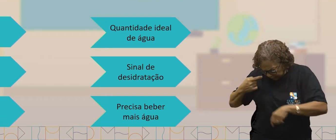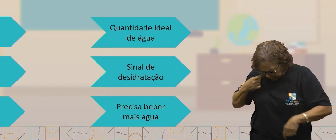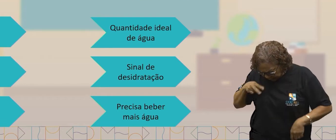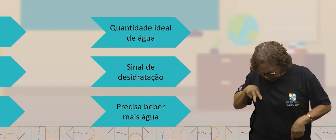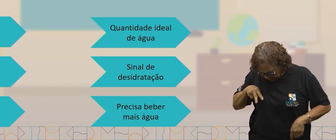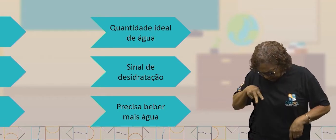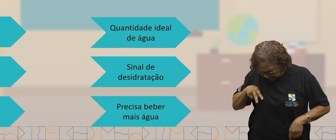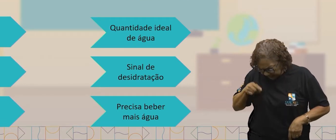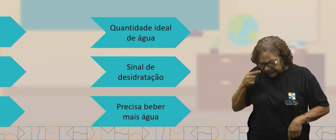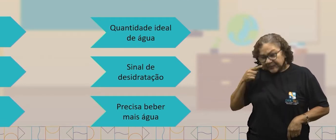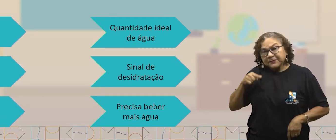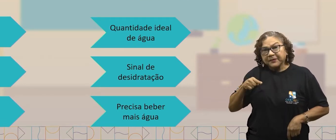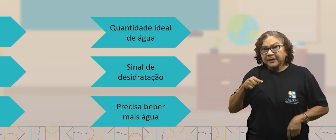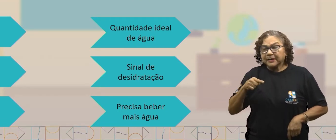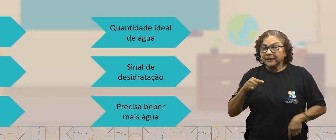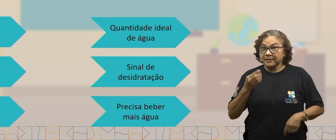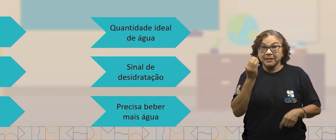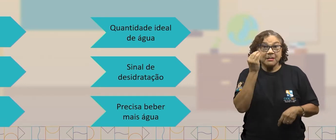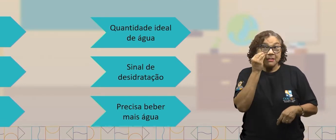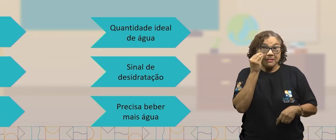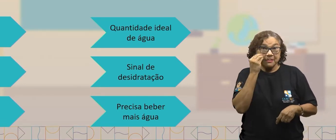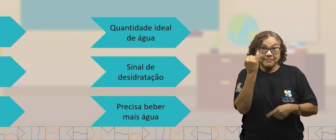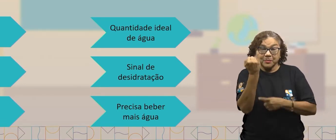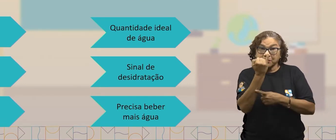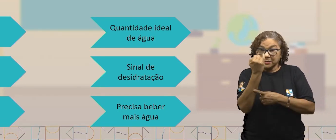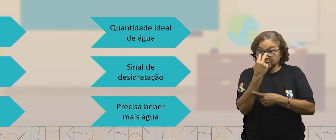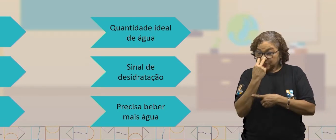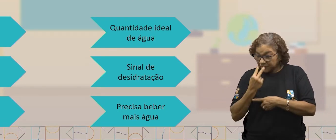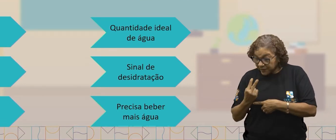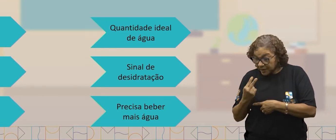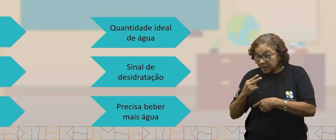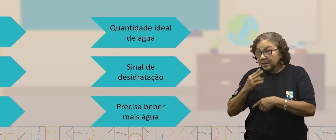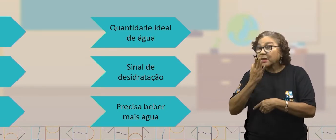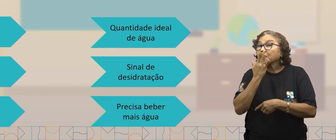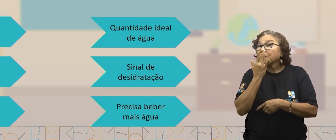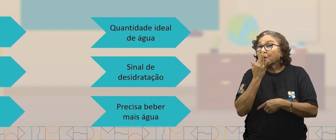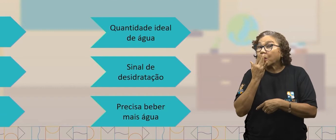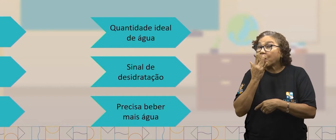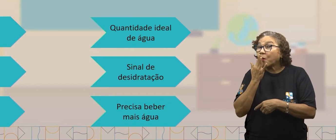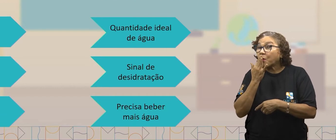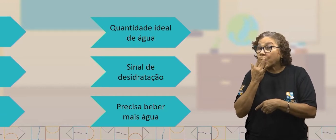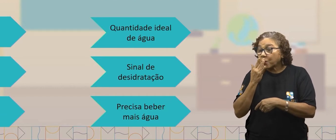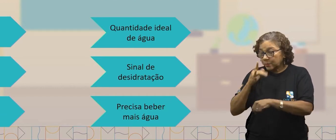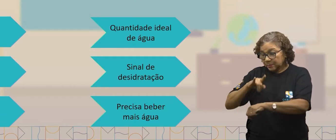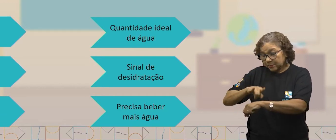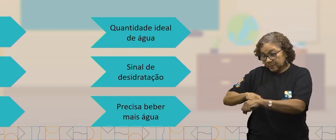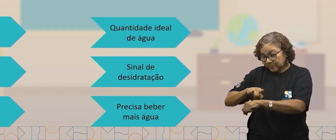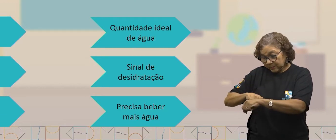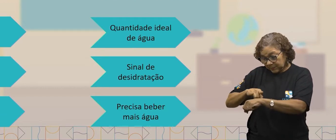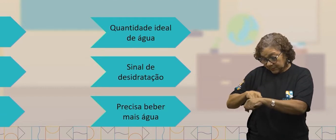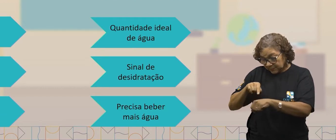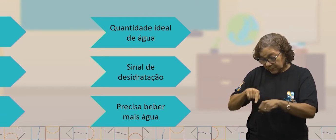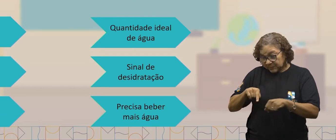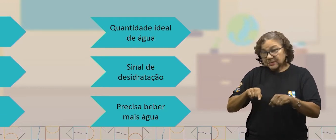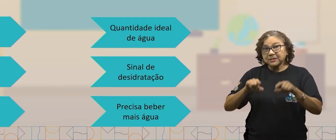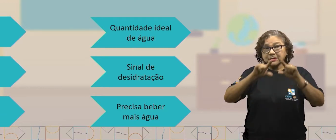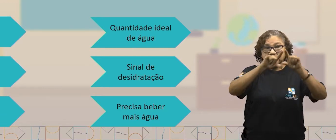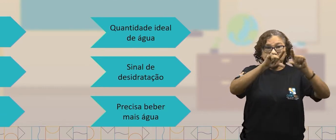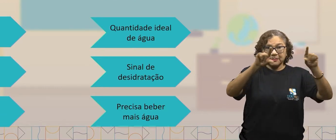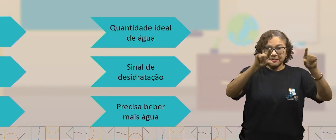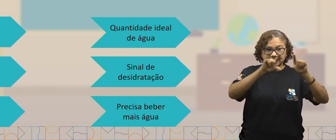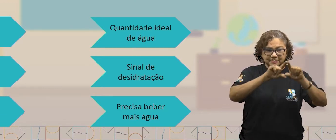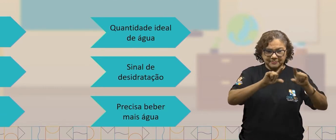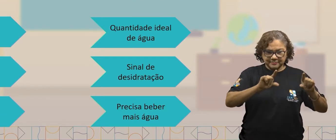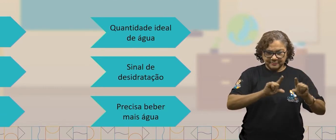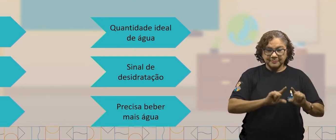a quantidade de água ideal para o seu corpo. Com base na coloração da urina, encaixe as formas